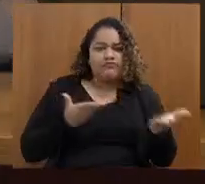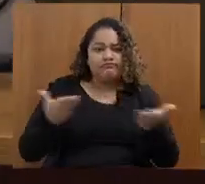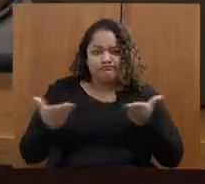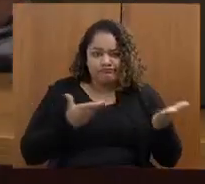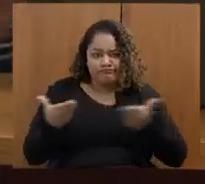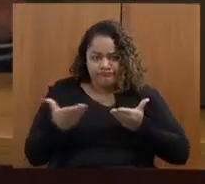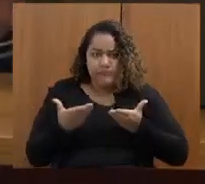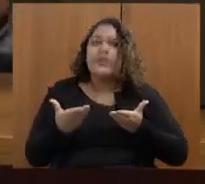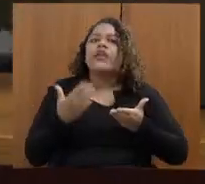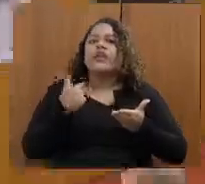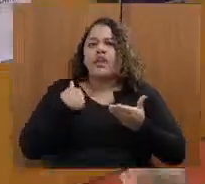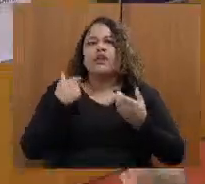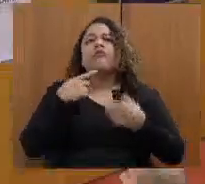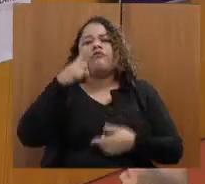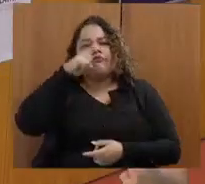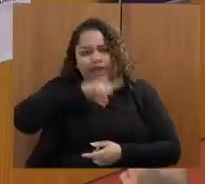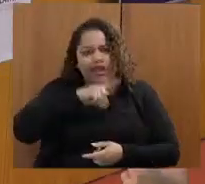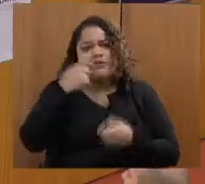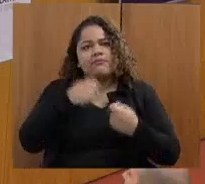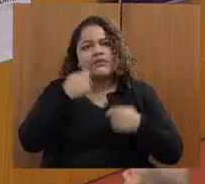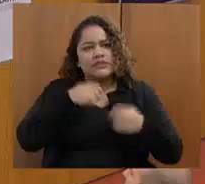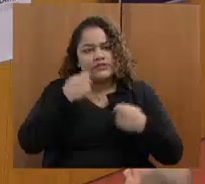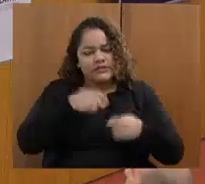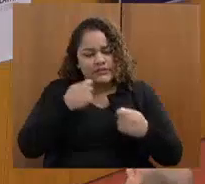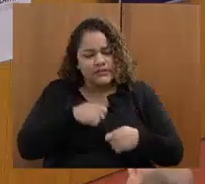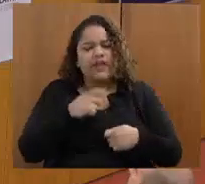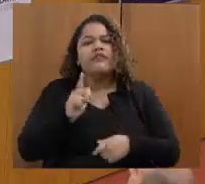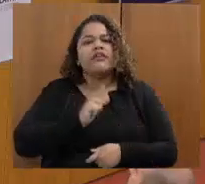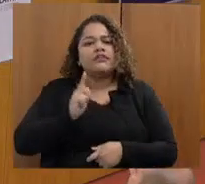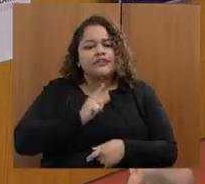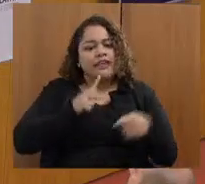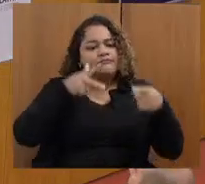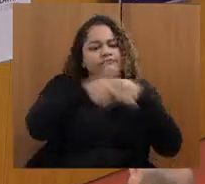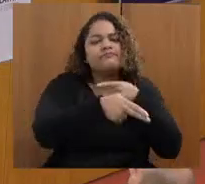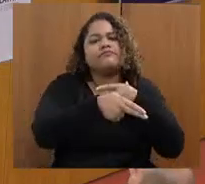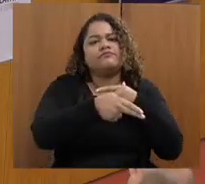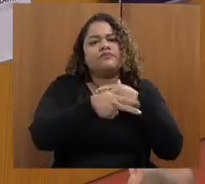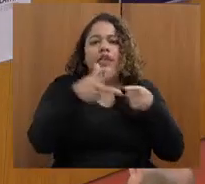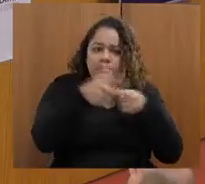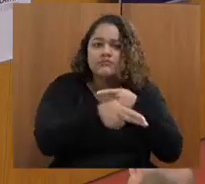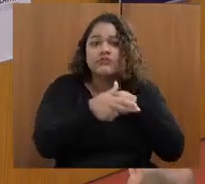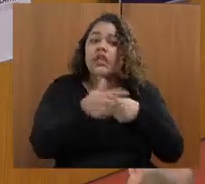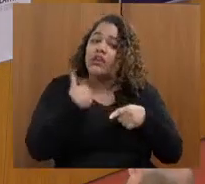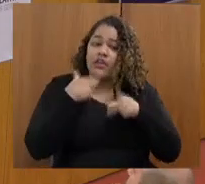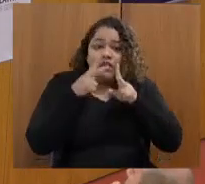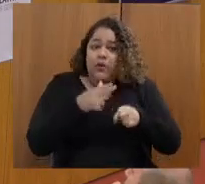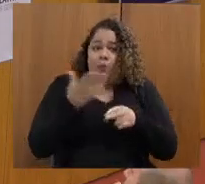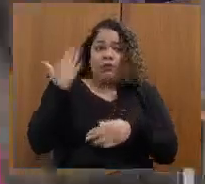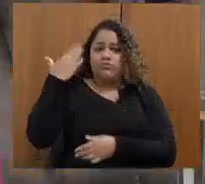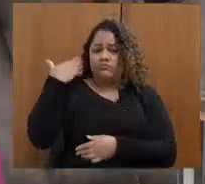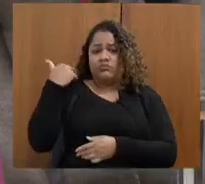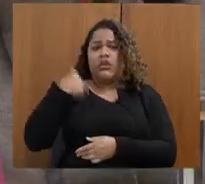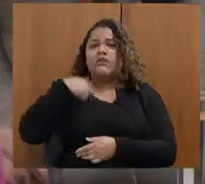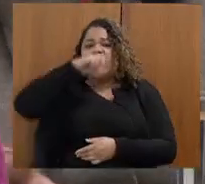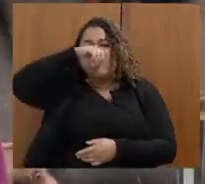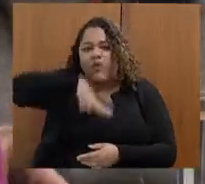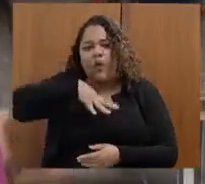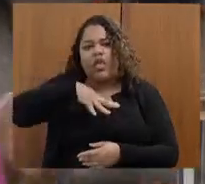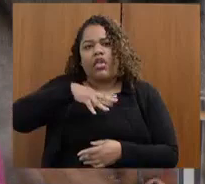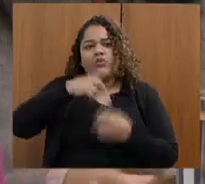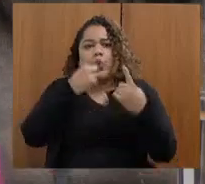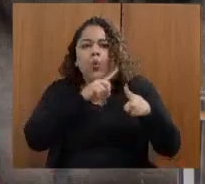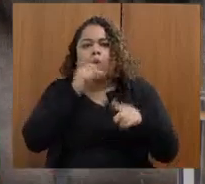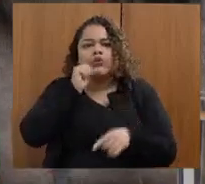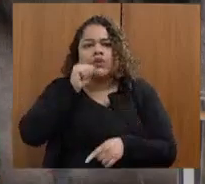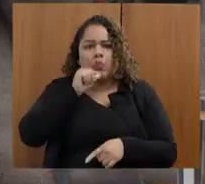interrompido no momento em que isso aconteceu quando eu interrompo situações que são violentas contra